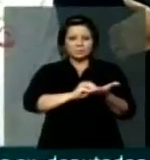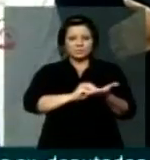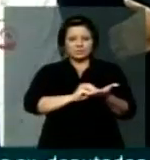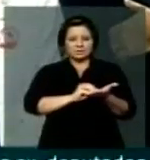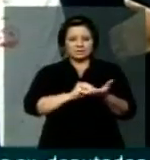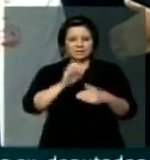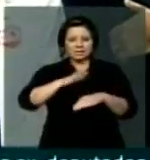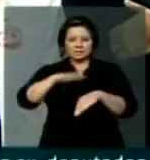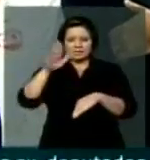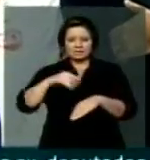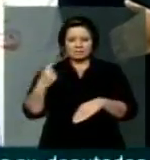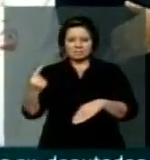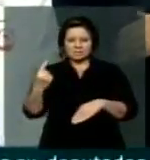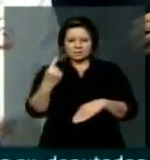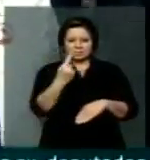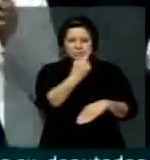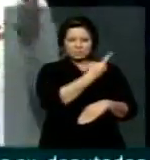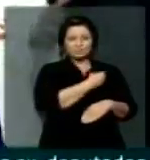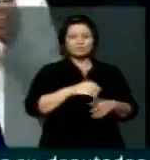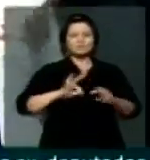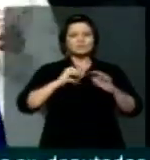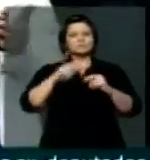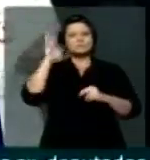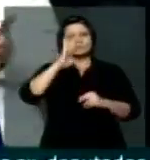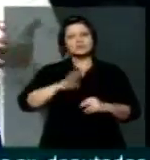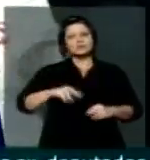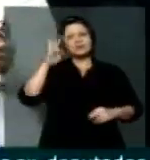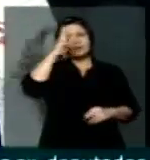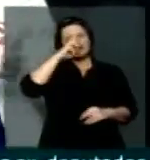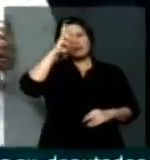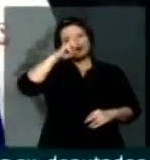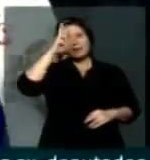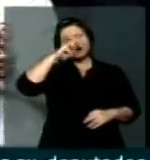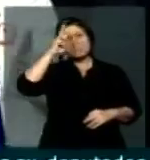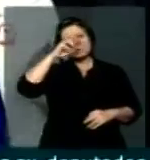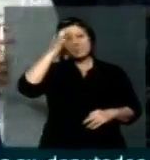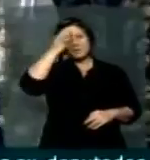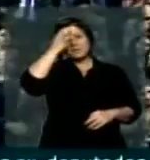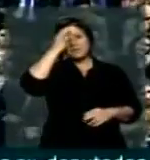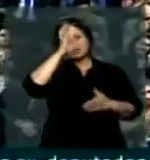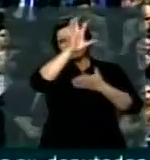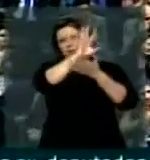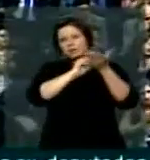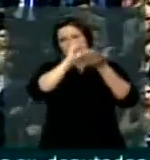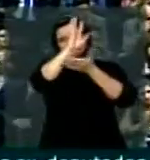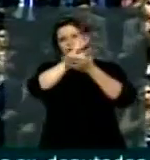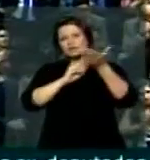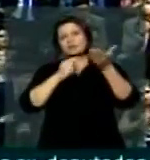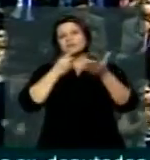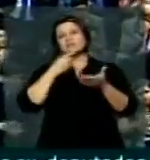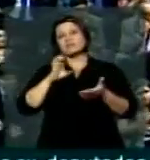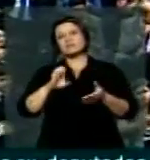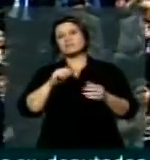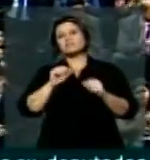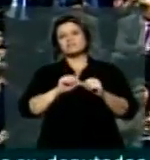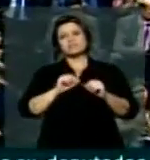ele ficará para todo o Brasil, que é a memória que nós estamos perseguindo e